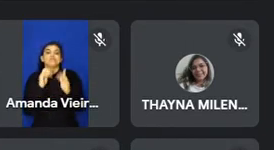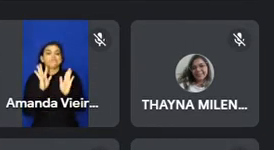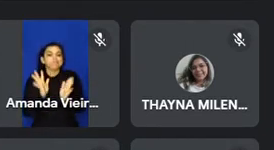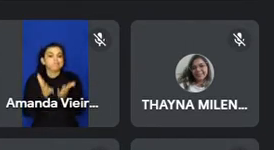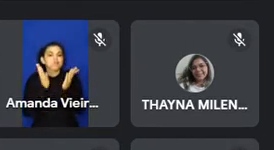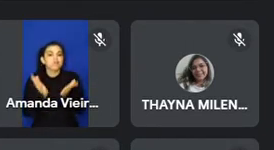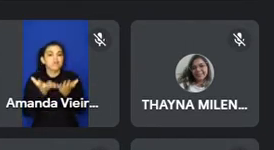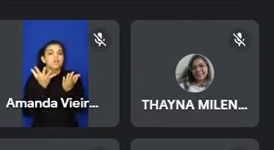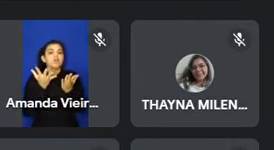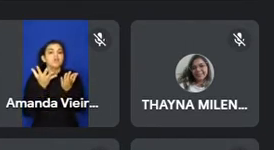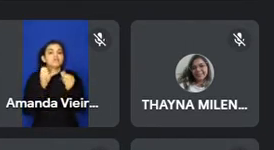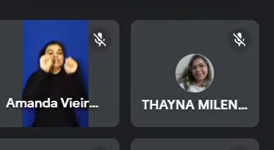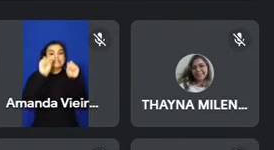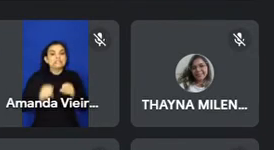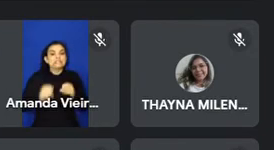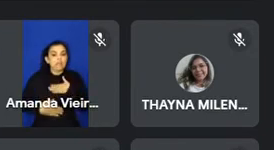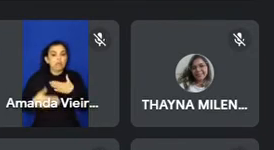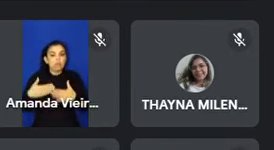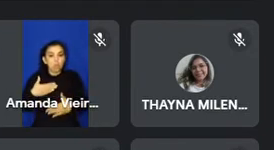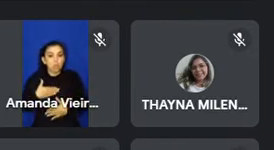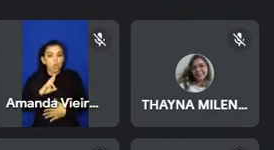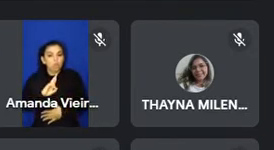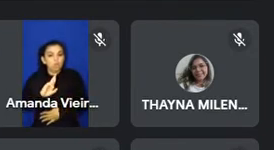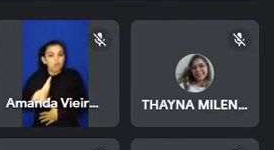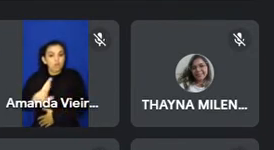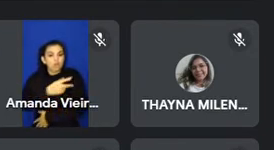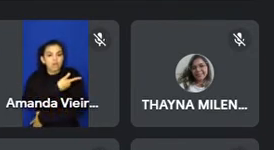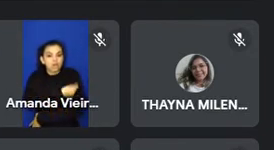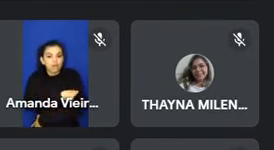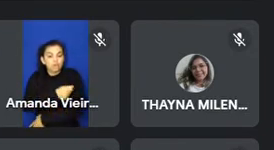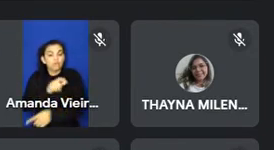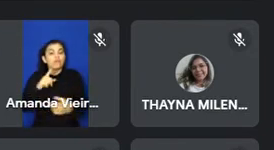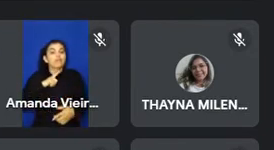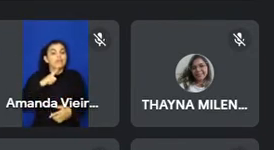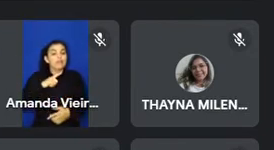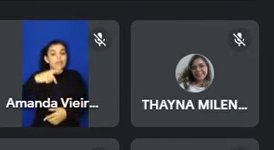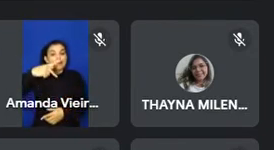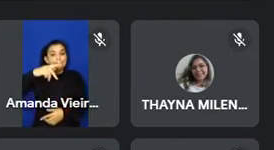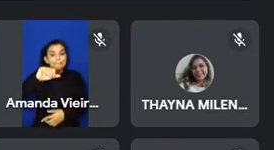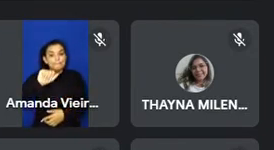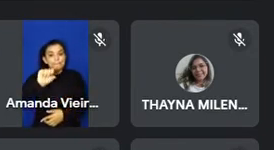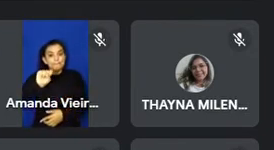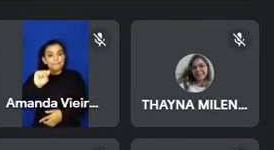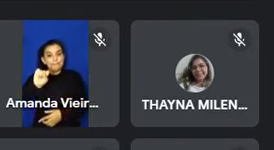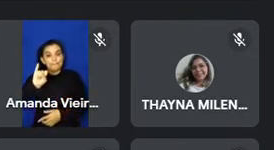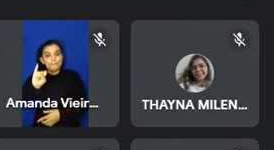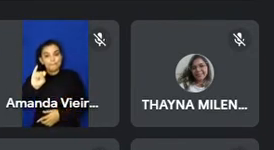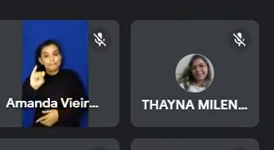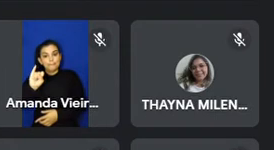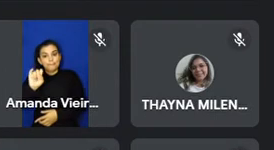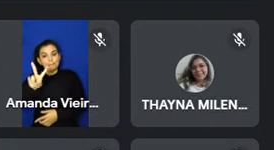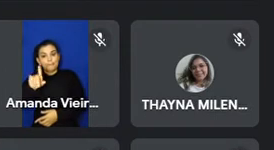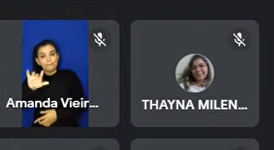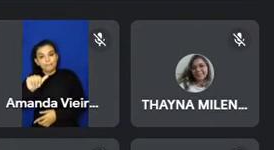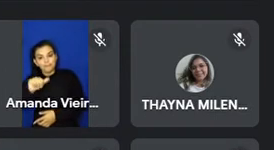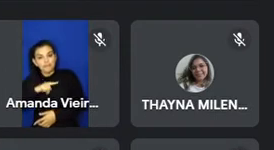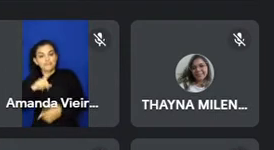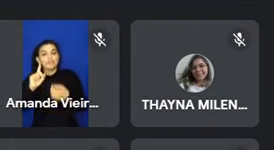determinado antígeno. Uma imunização chamada de passiva e uma chamada de ativa,